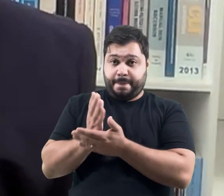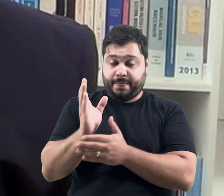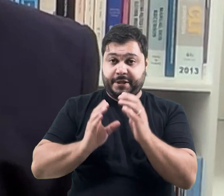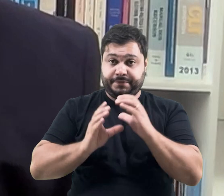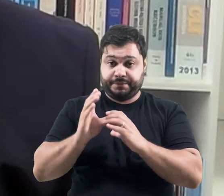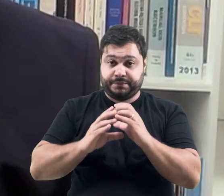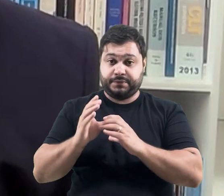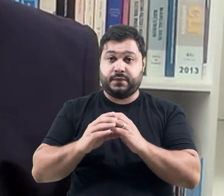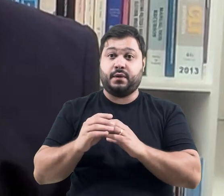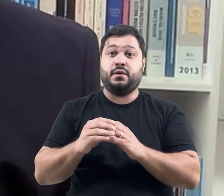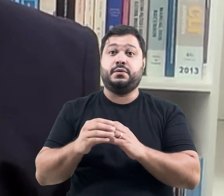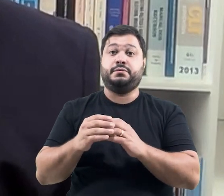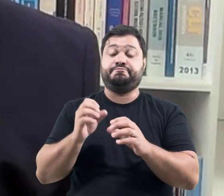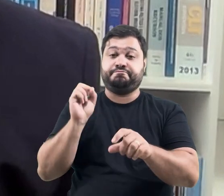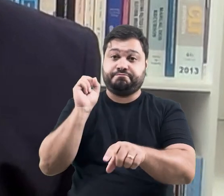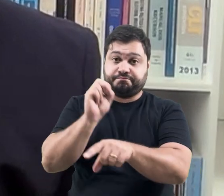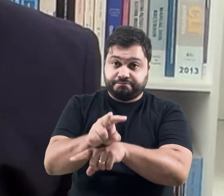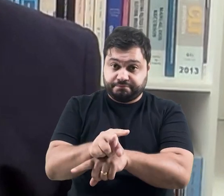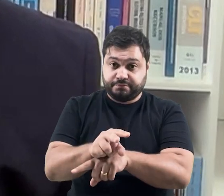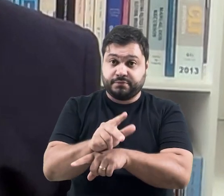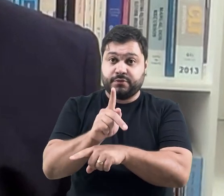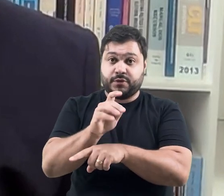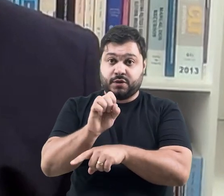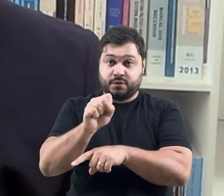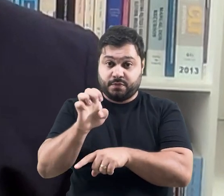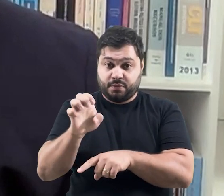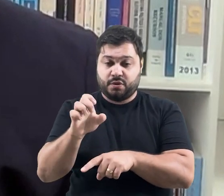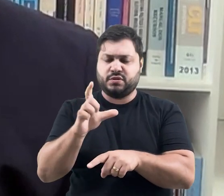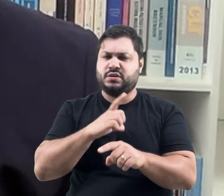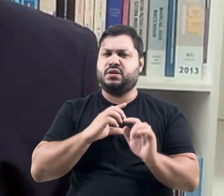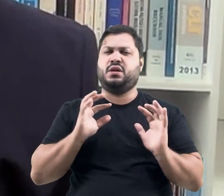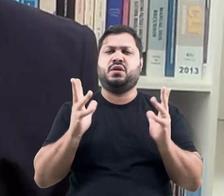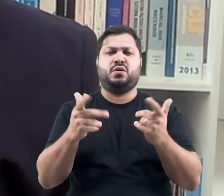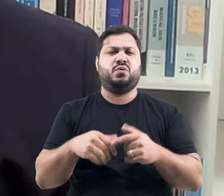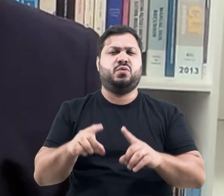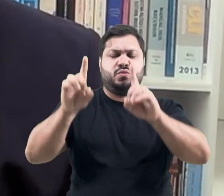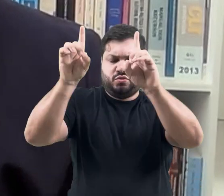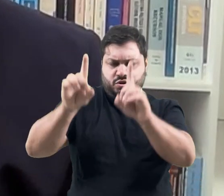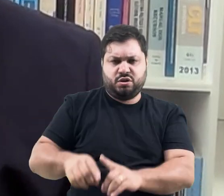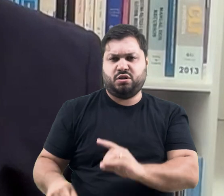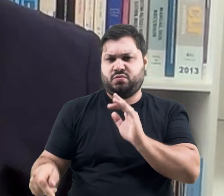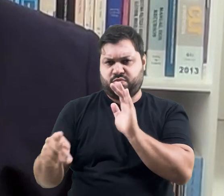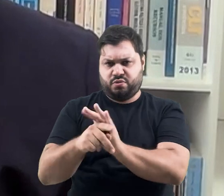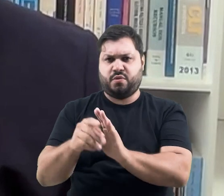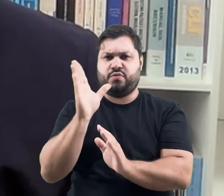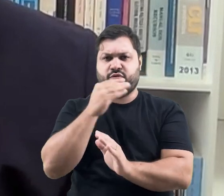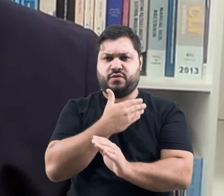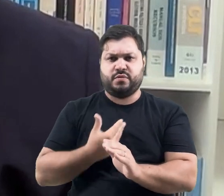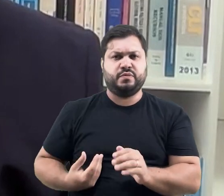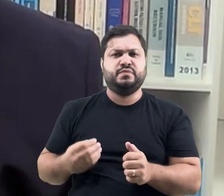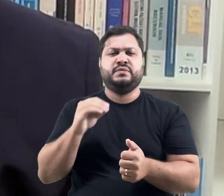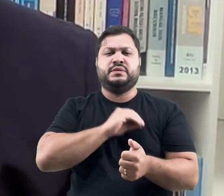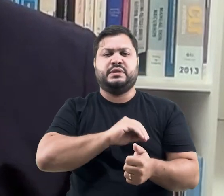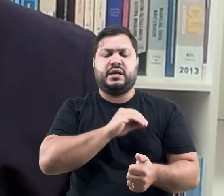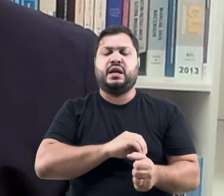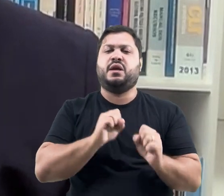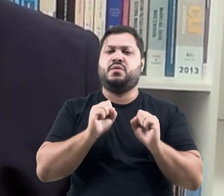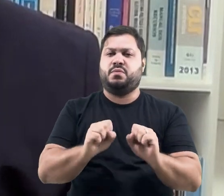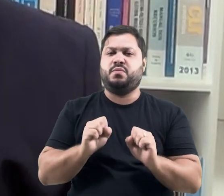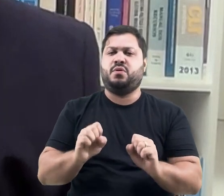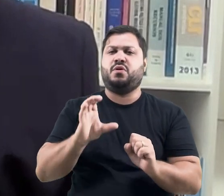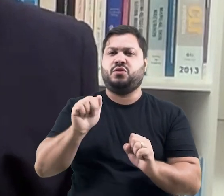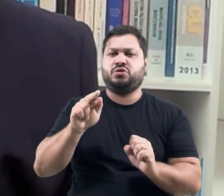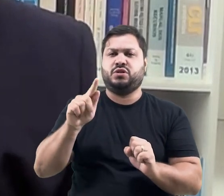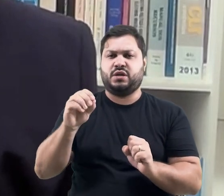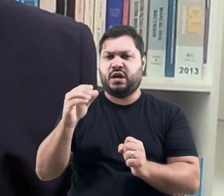ele recém-aprovado, ele recém-empossado, ele toma posse, adquire todos os direitos comuns do servidor público,